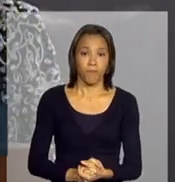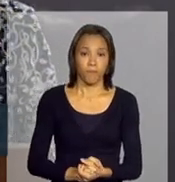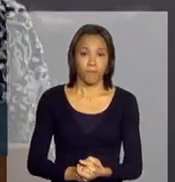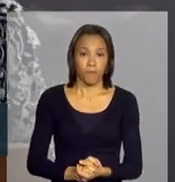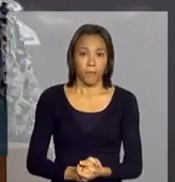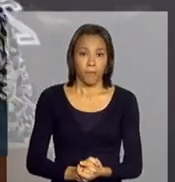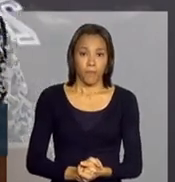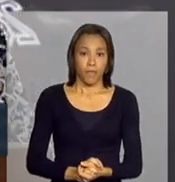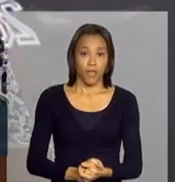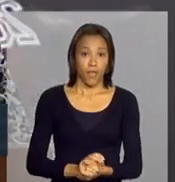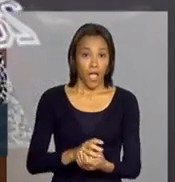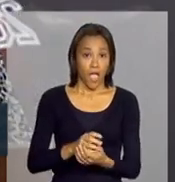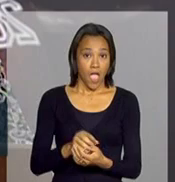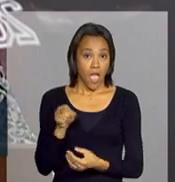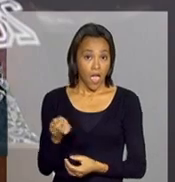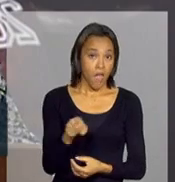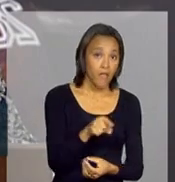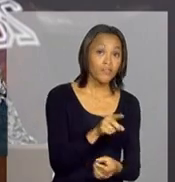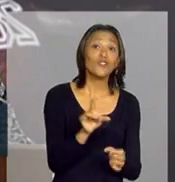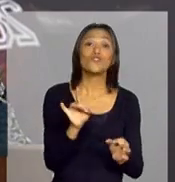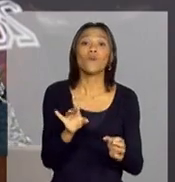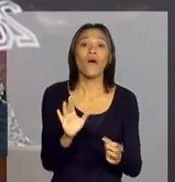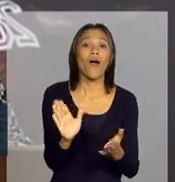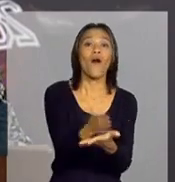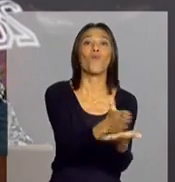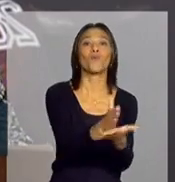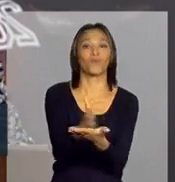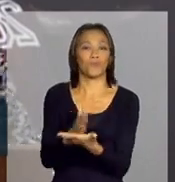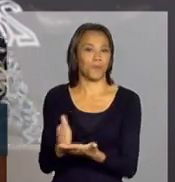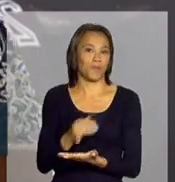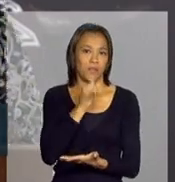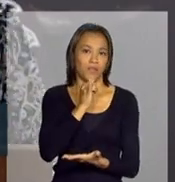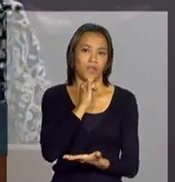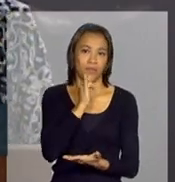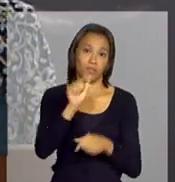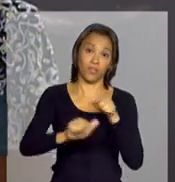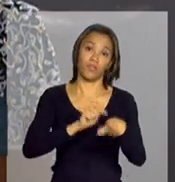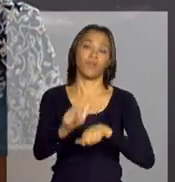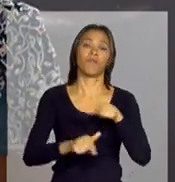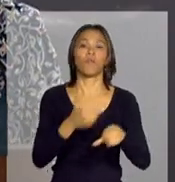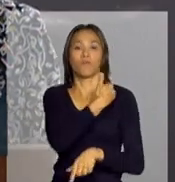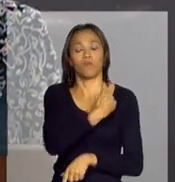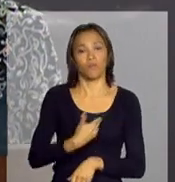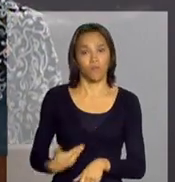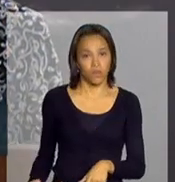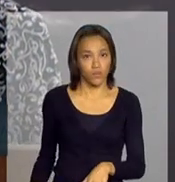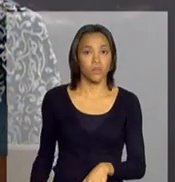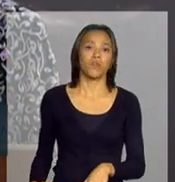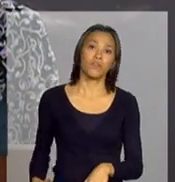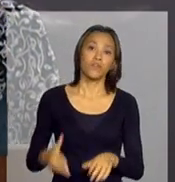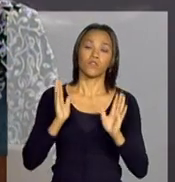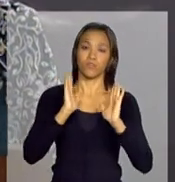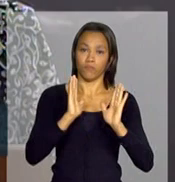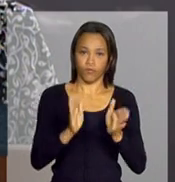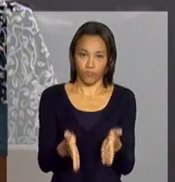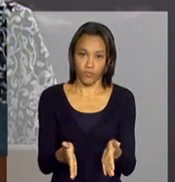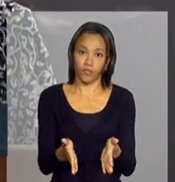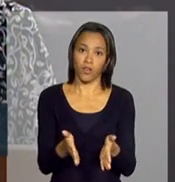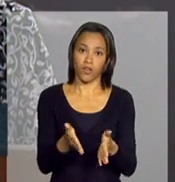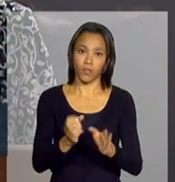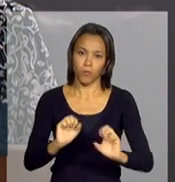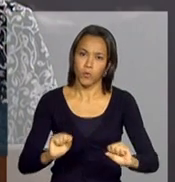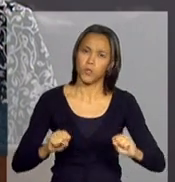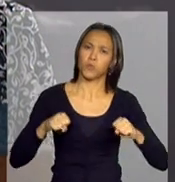instrumento são apenas alguns exemplos de ações do governo que estão aliadas ao